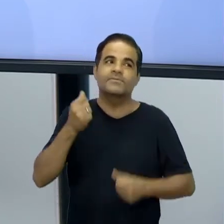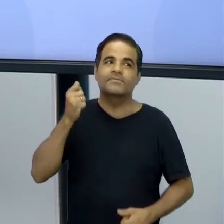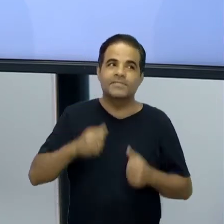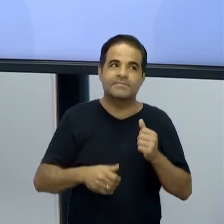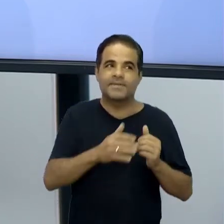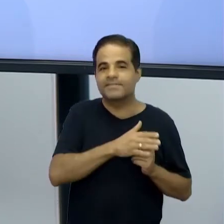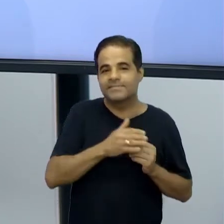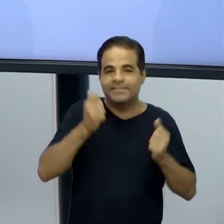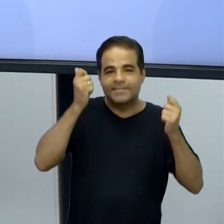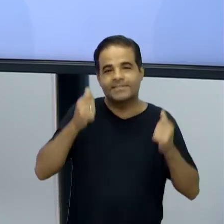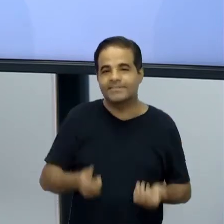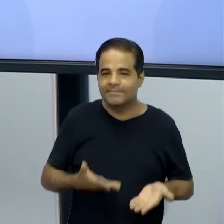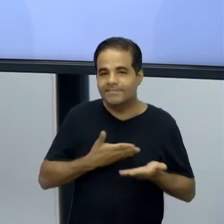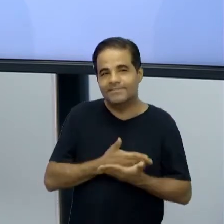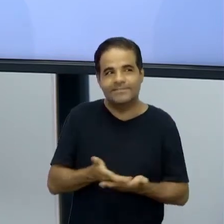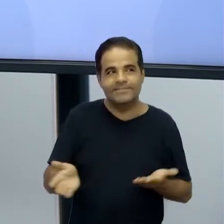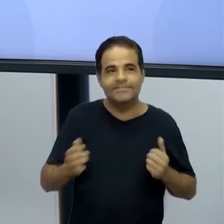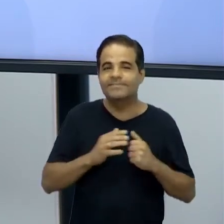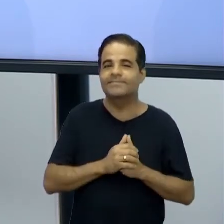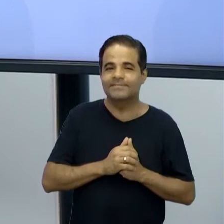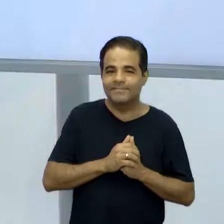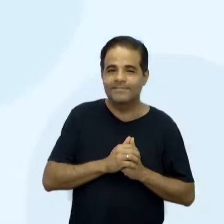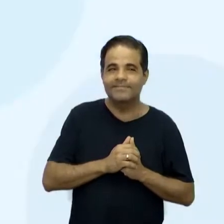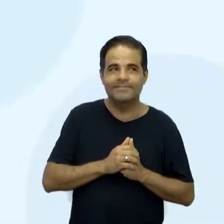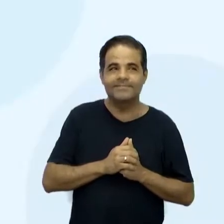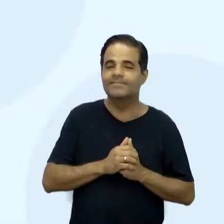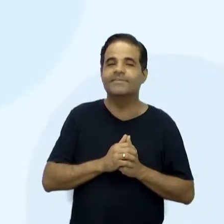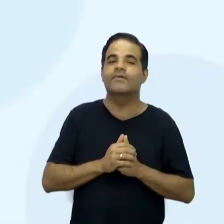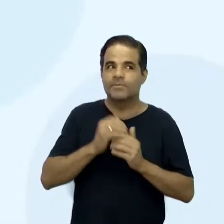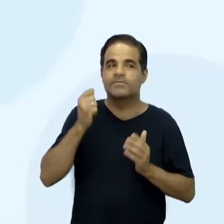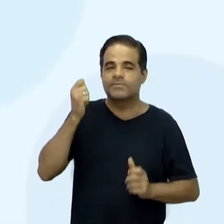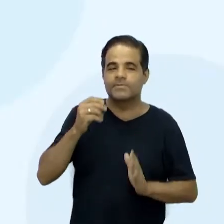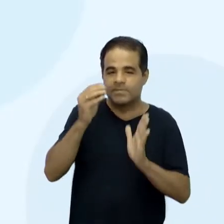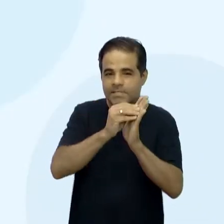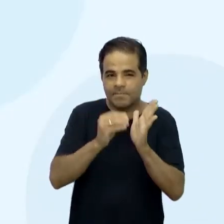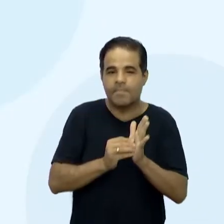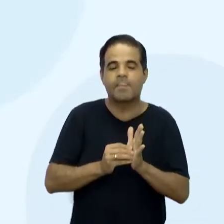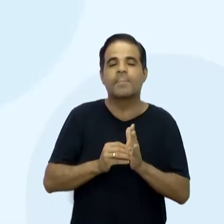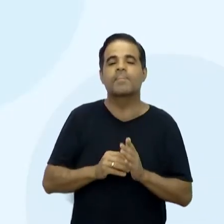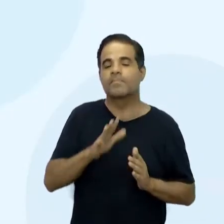empréstimo? Vamos lá. Então, vamos falar de financiamento dessa